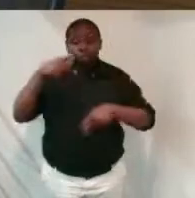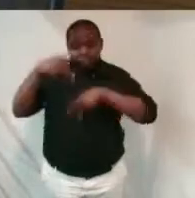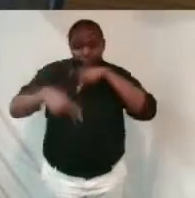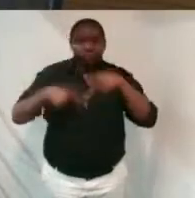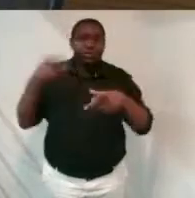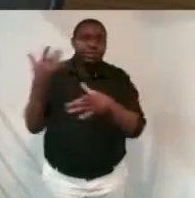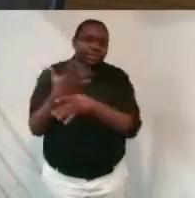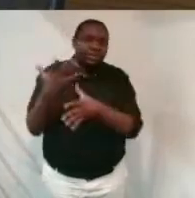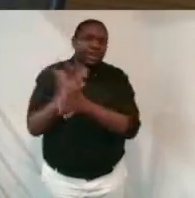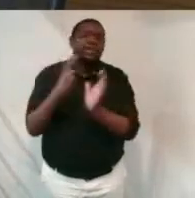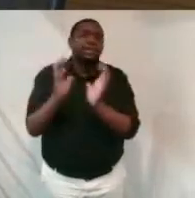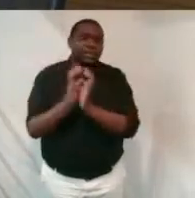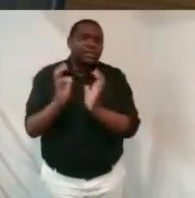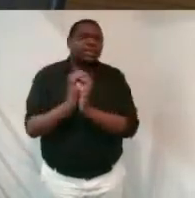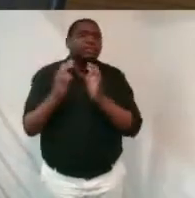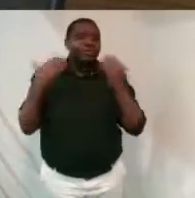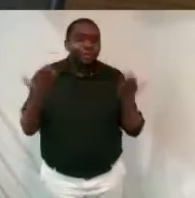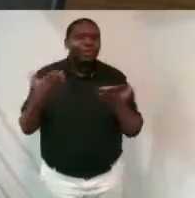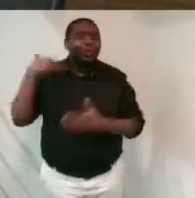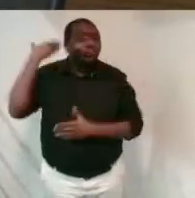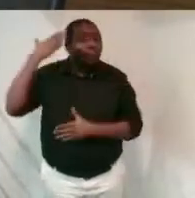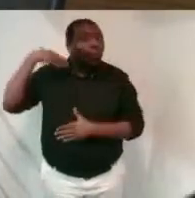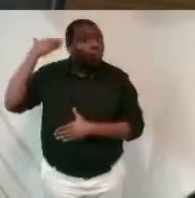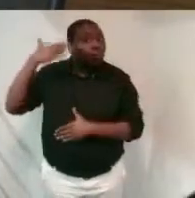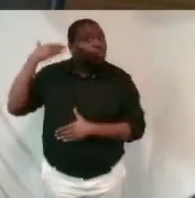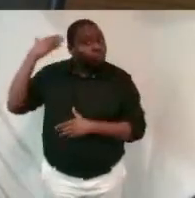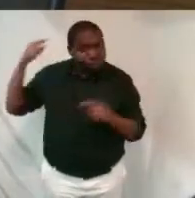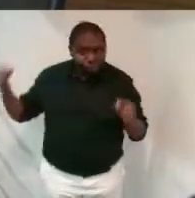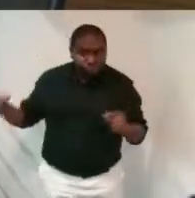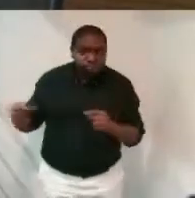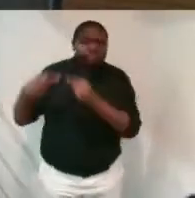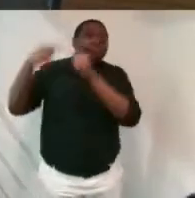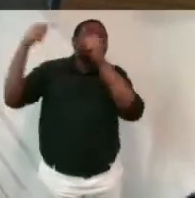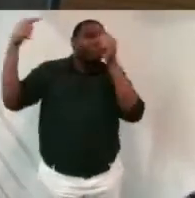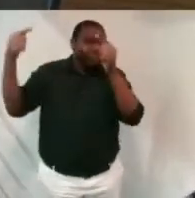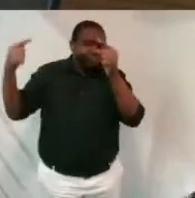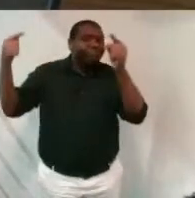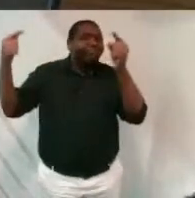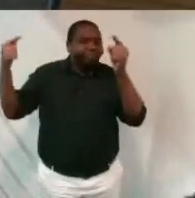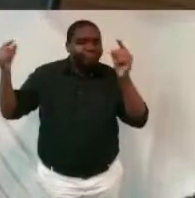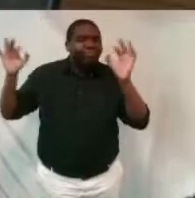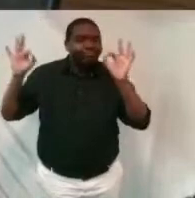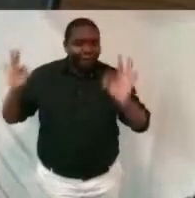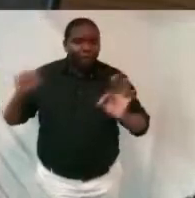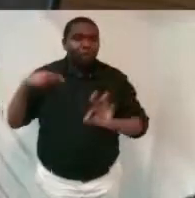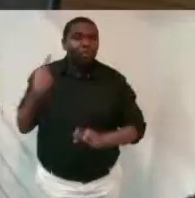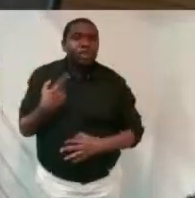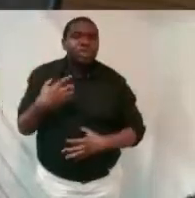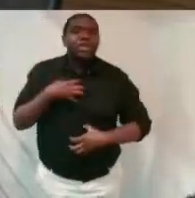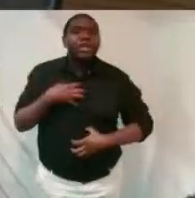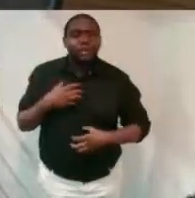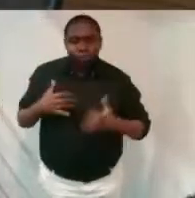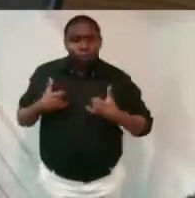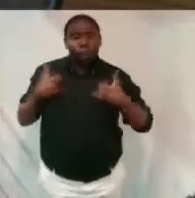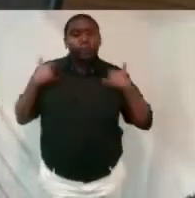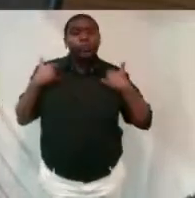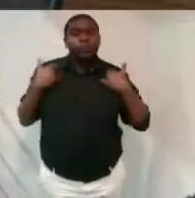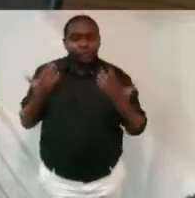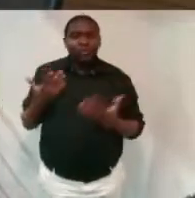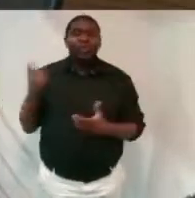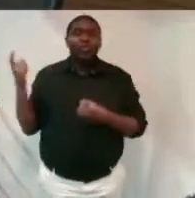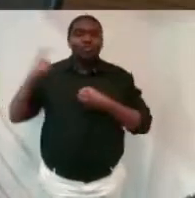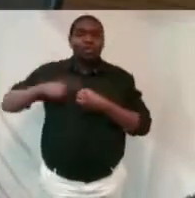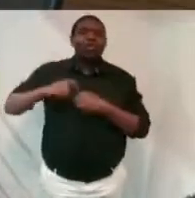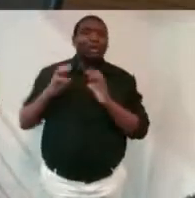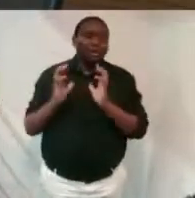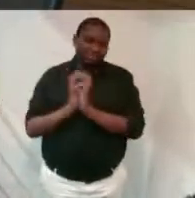Recife. E essa música, realmente, doutor Rafael, ela dá uma energizada na gente. Né? Voltei Recife, foi a saudade que